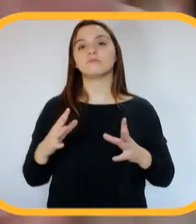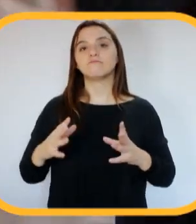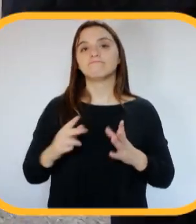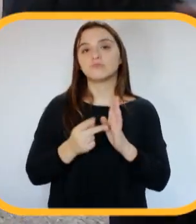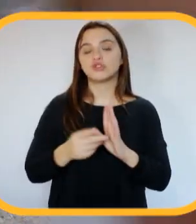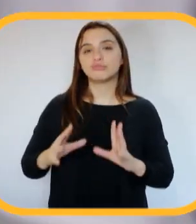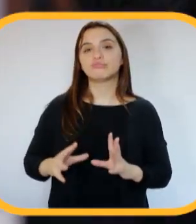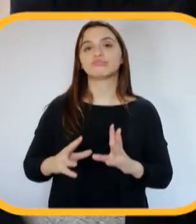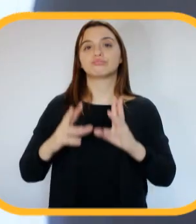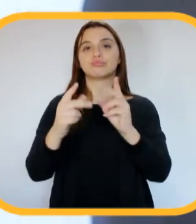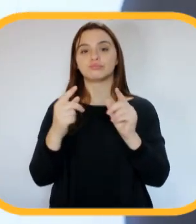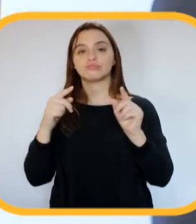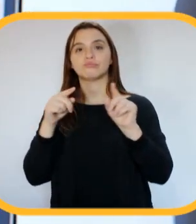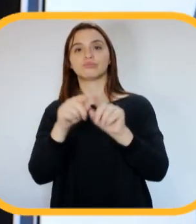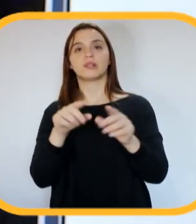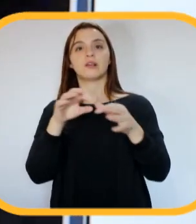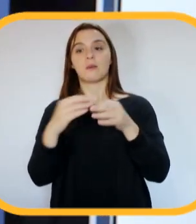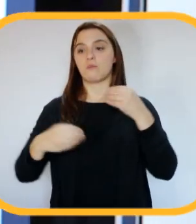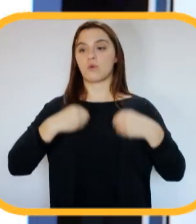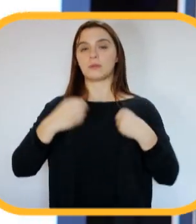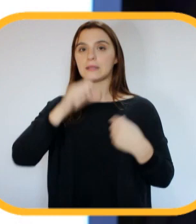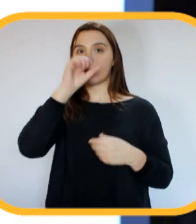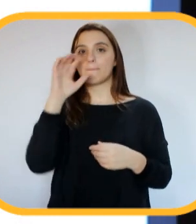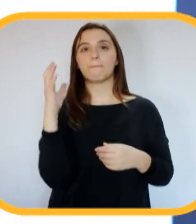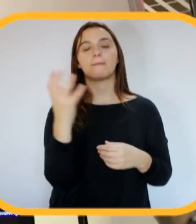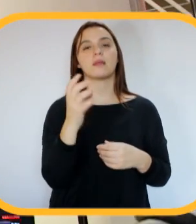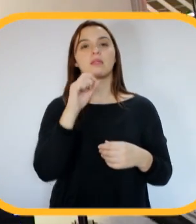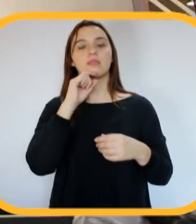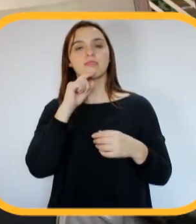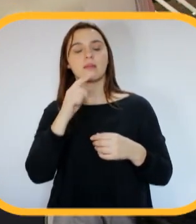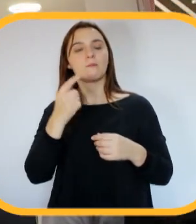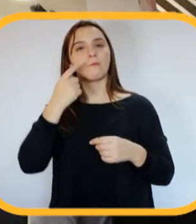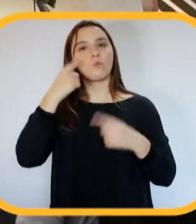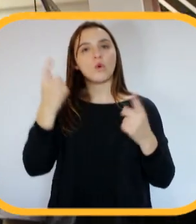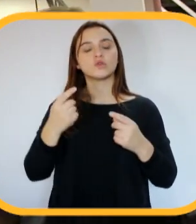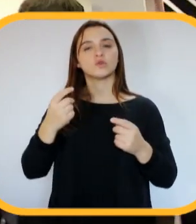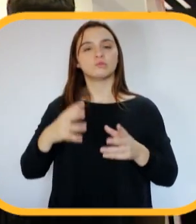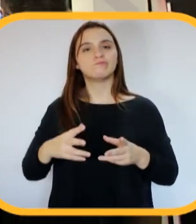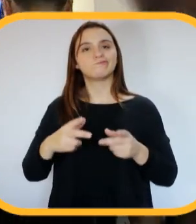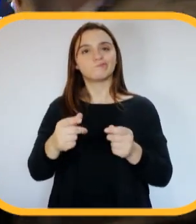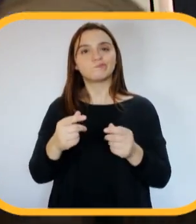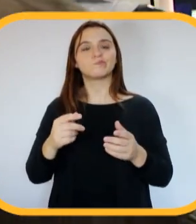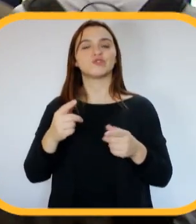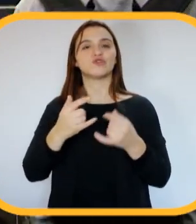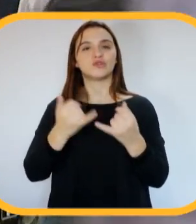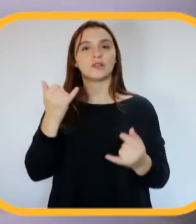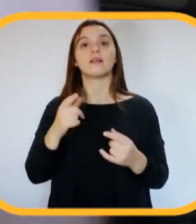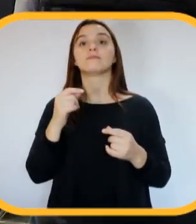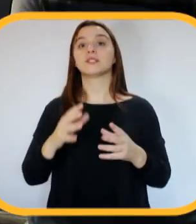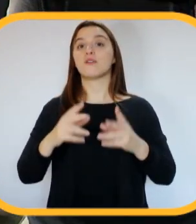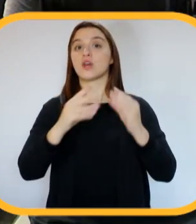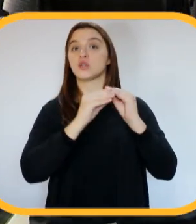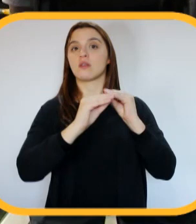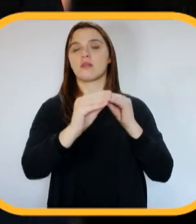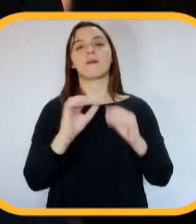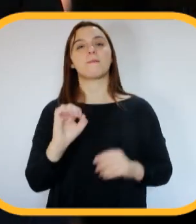Os progressos tecnológicos, em sintonia com as preocupações ambientais, têm vindo a marcar o passo da evolução digital. O desenvolvimento sustentável